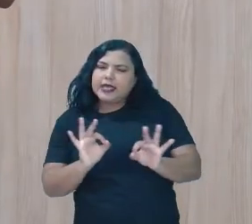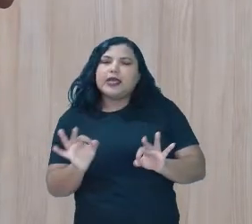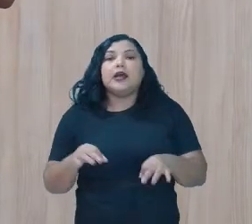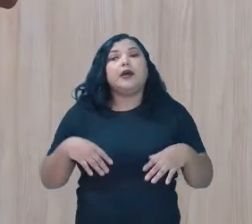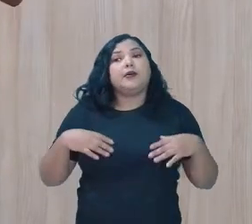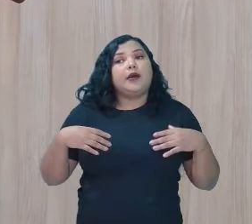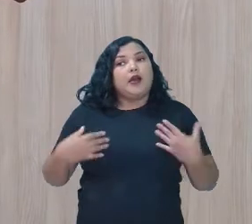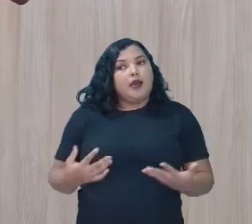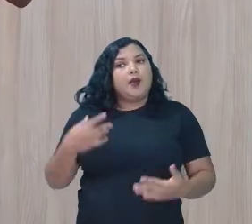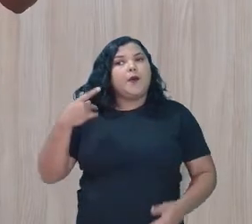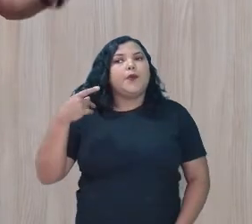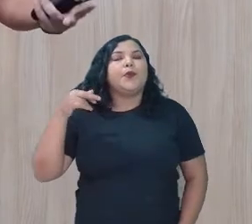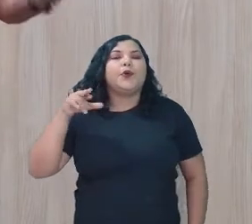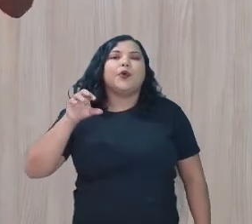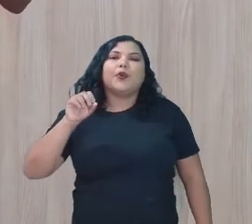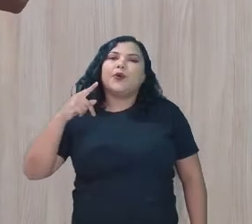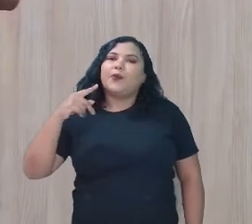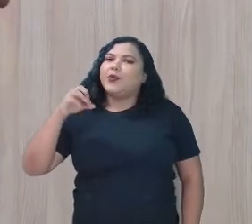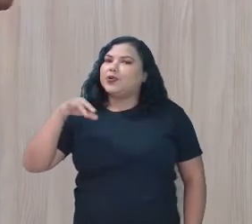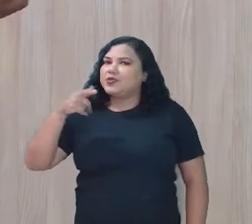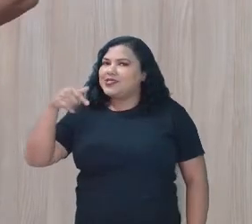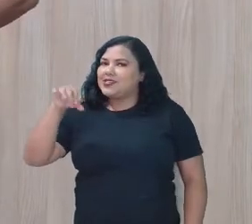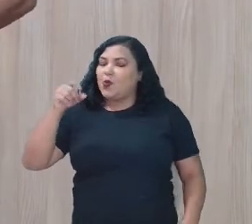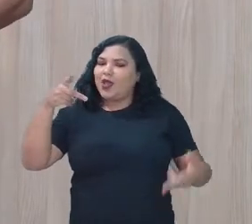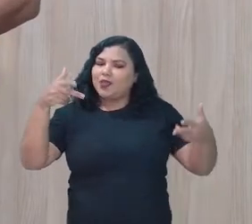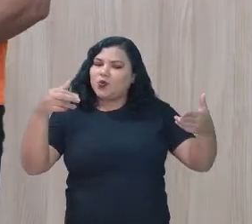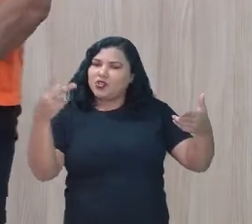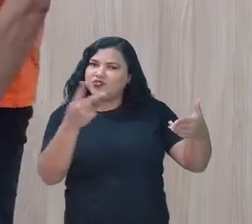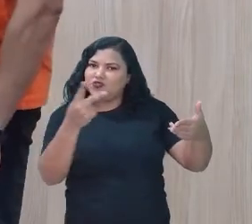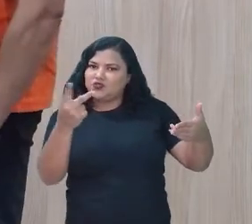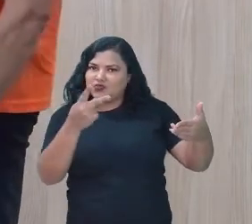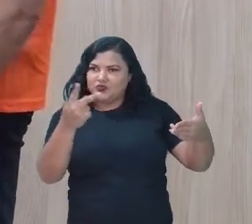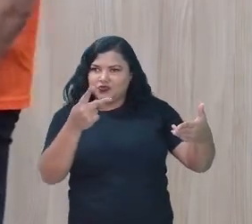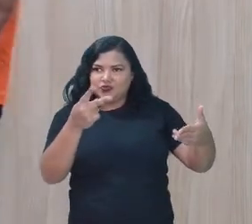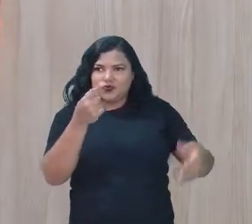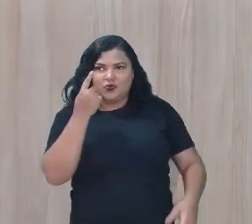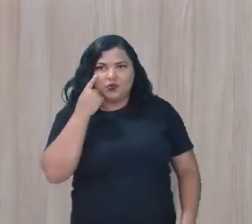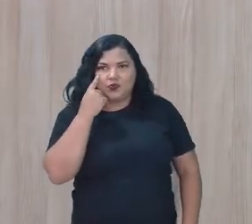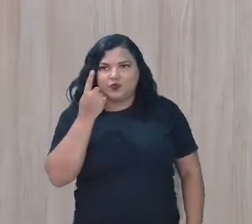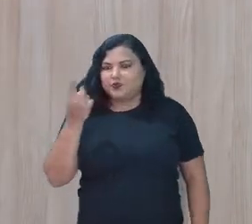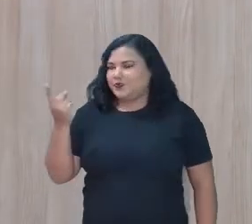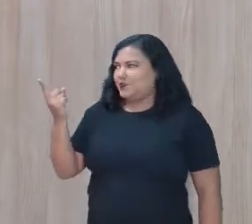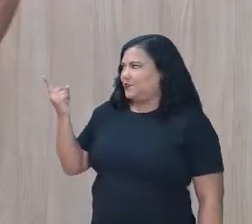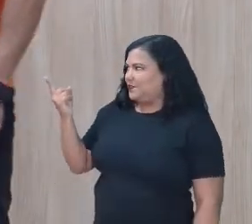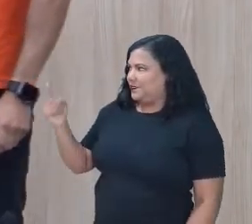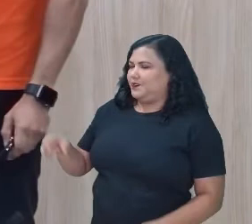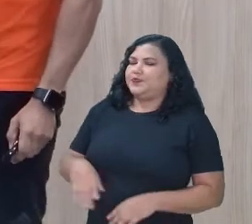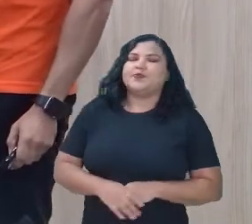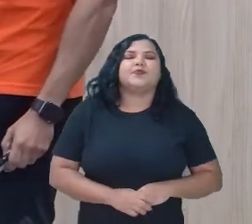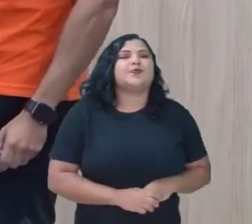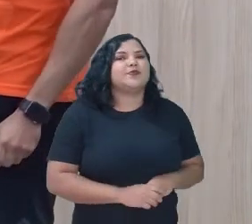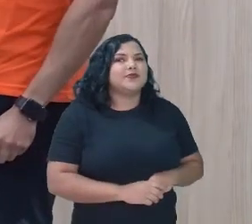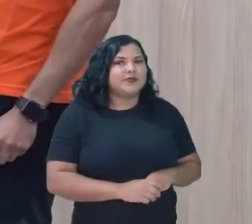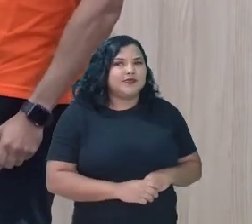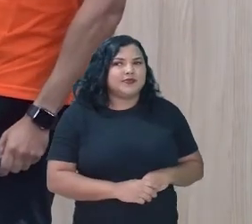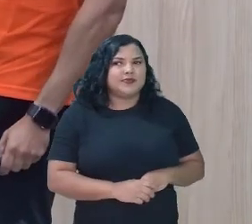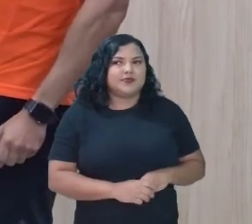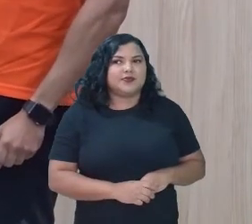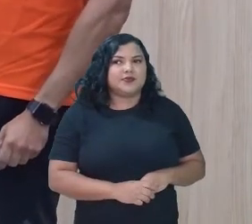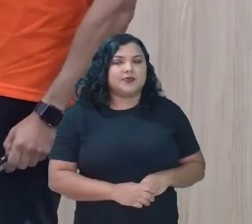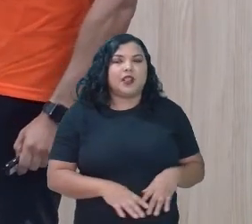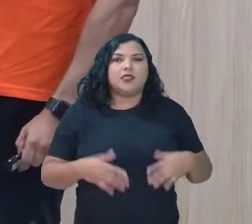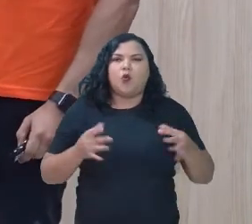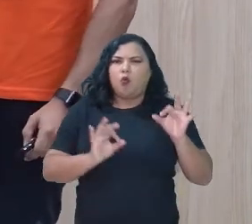essa proporção, a igualdade entre as duas razões que está sinalizada aqui, certo?